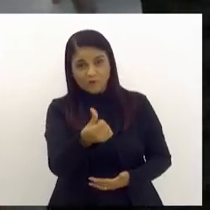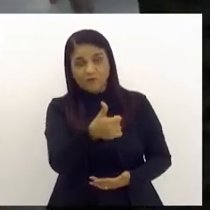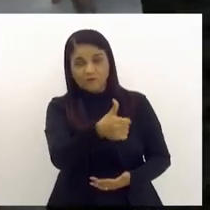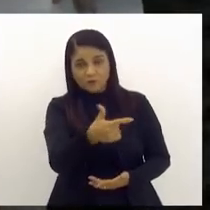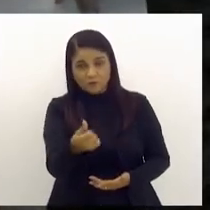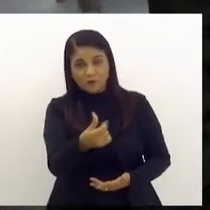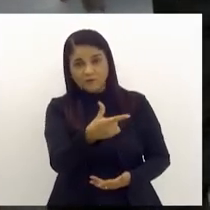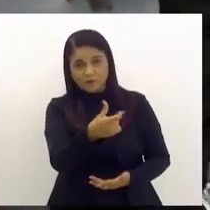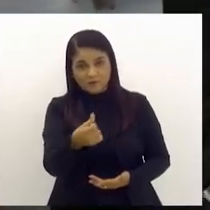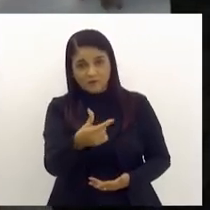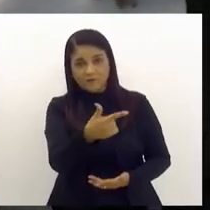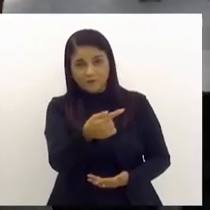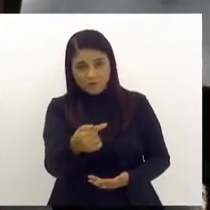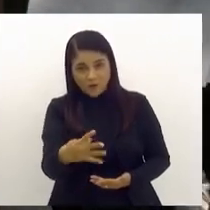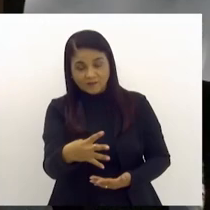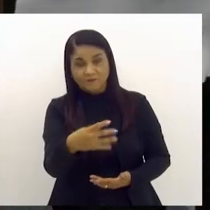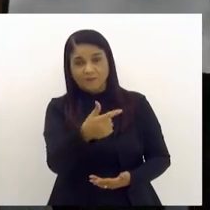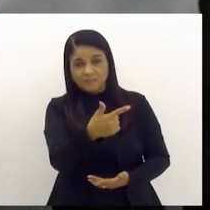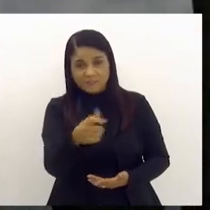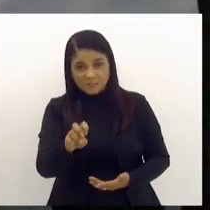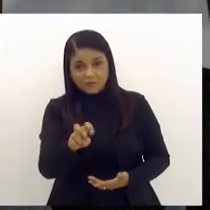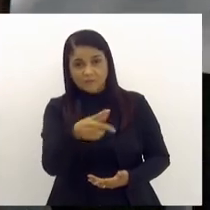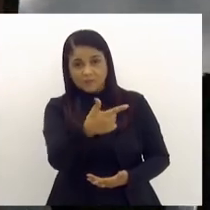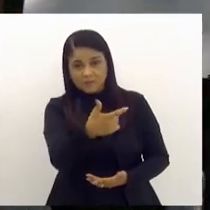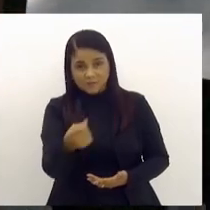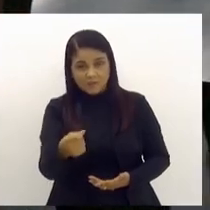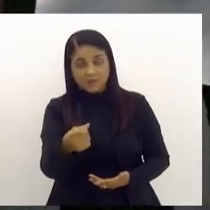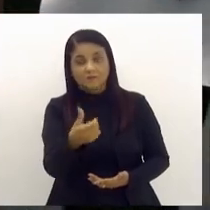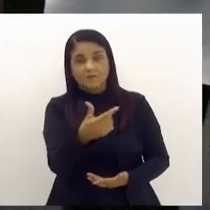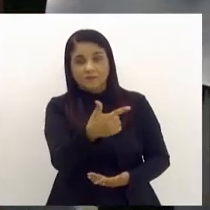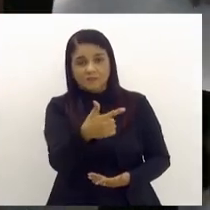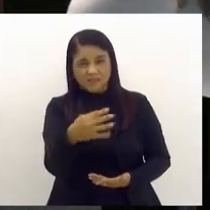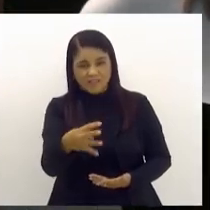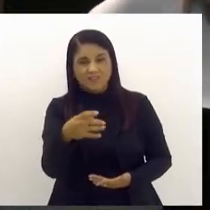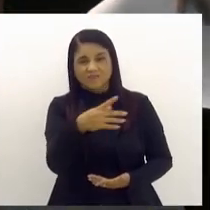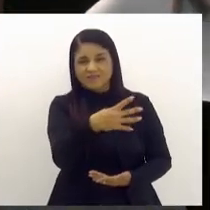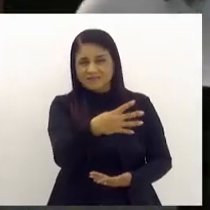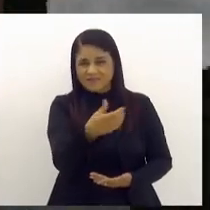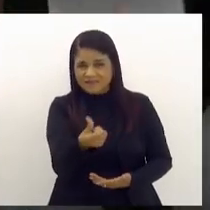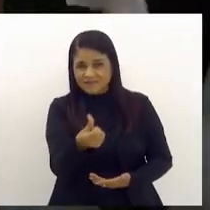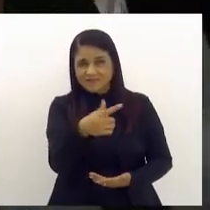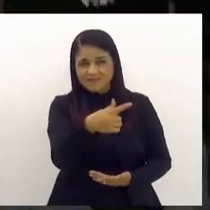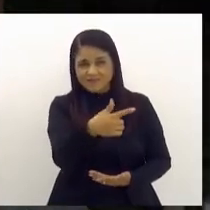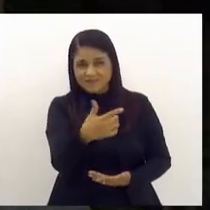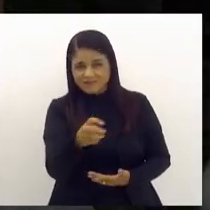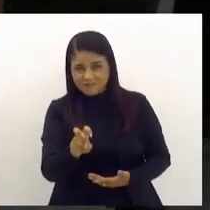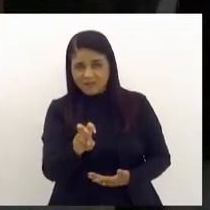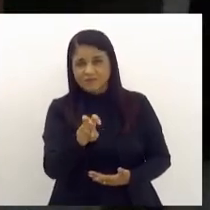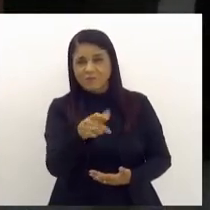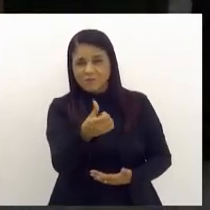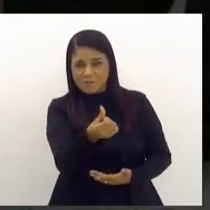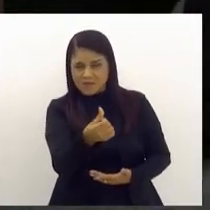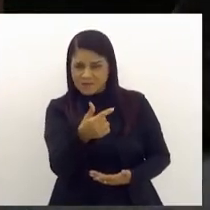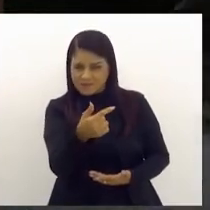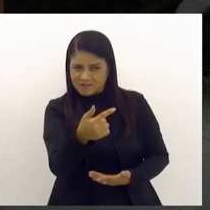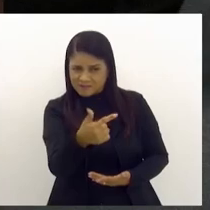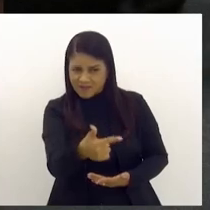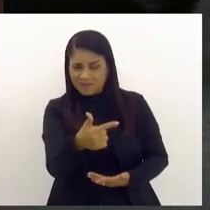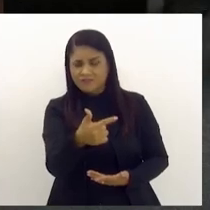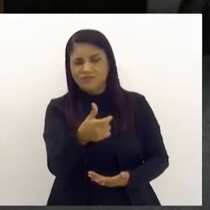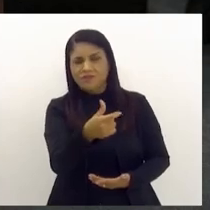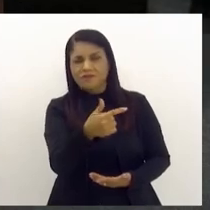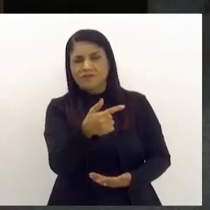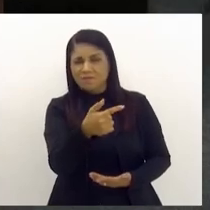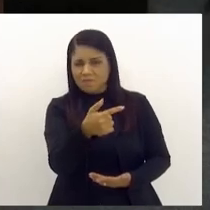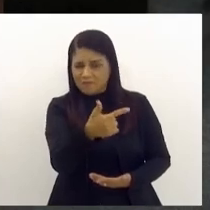27, 28, 36, 37, 61, 63, 64, 65, 67, 68,